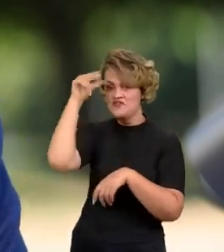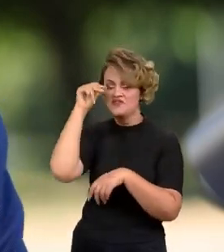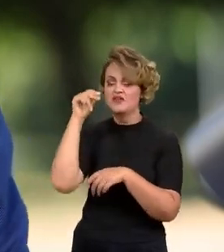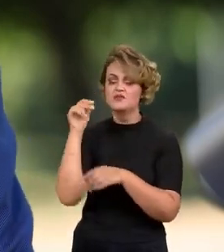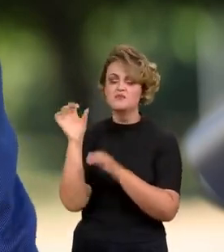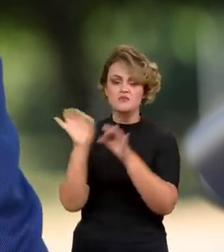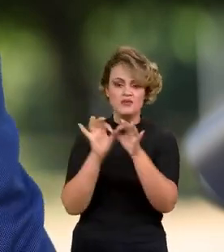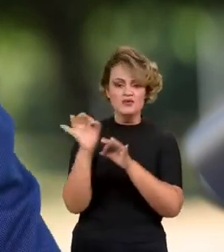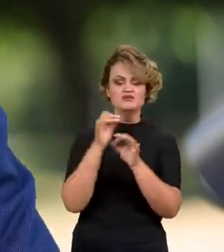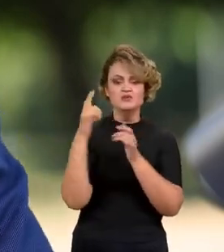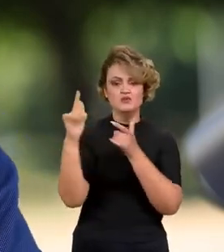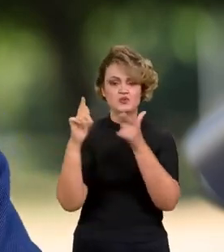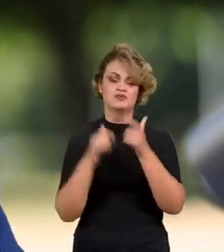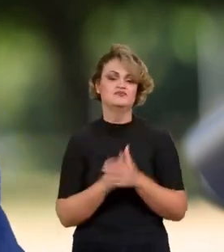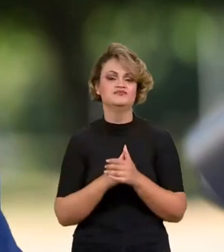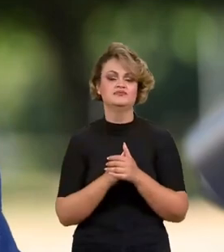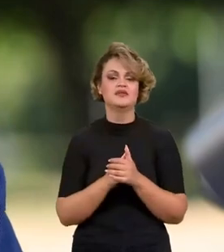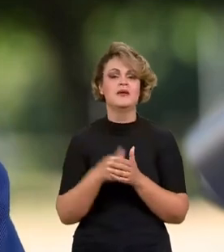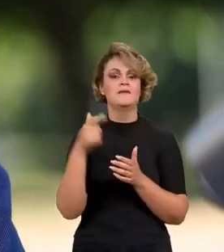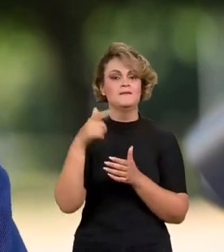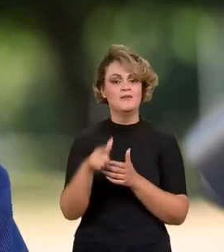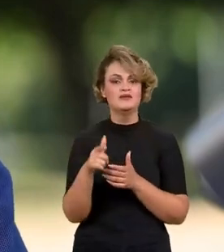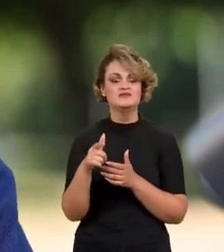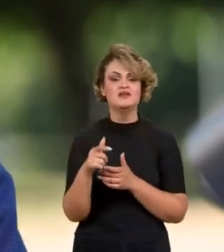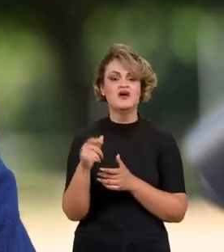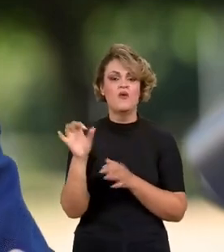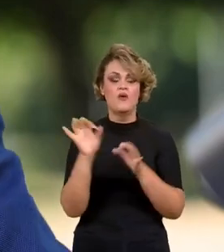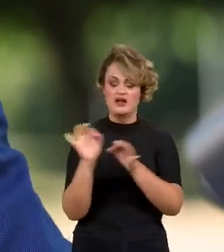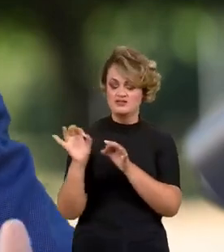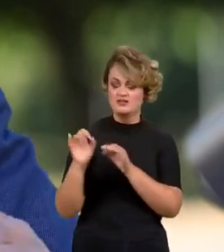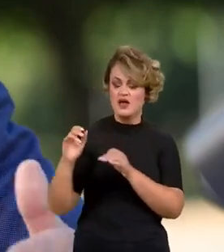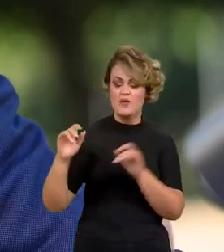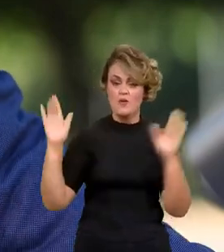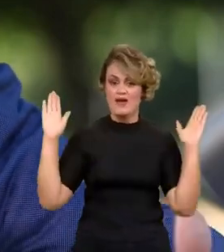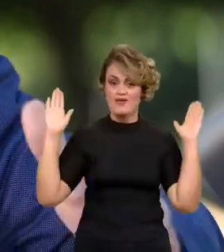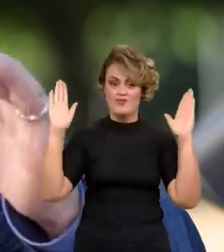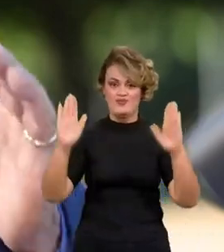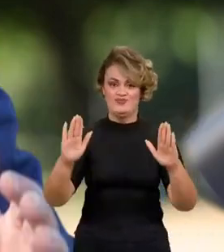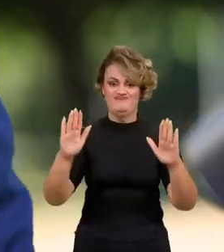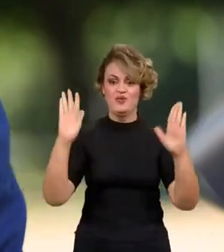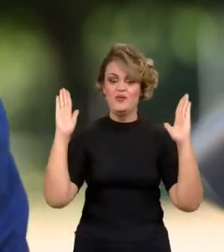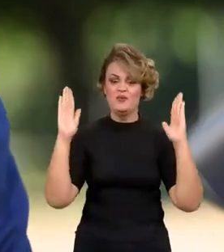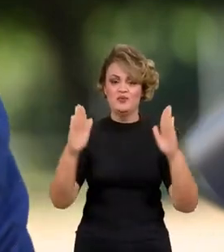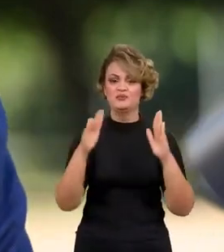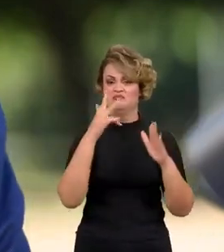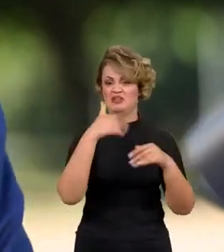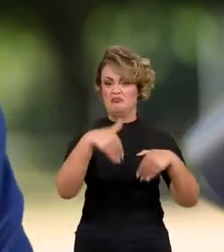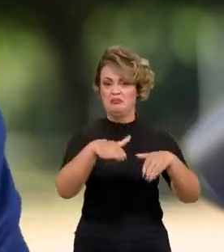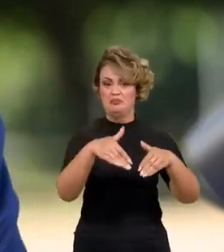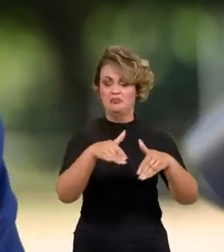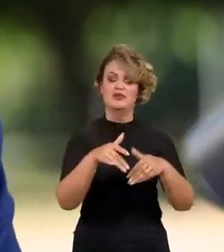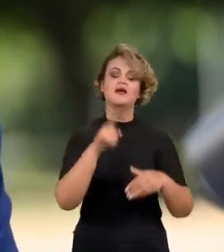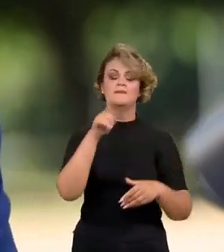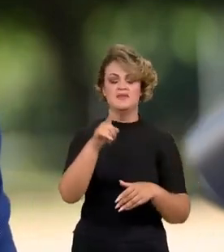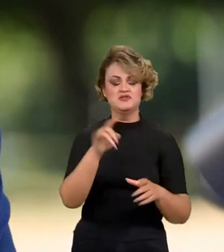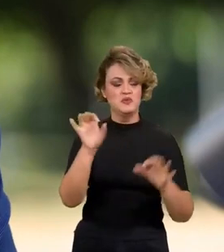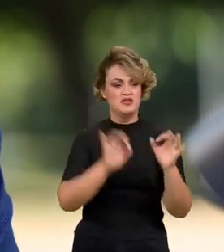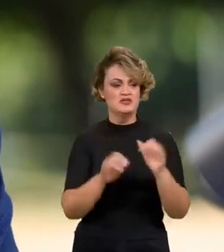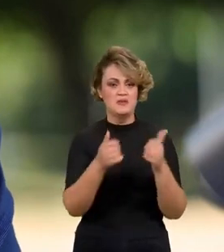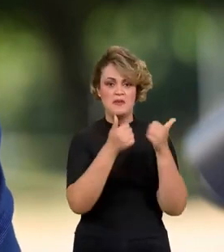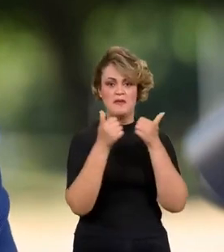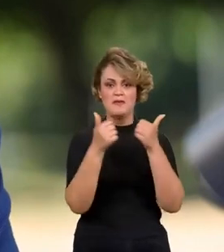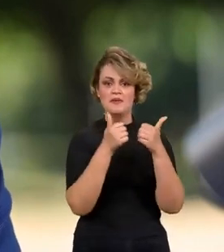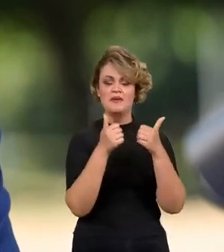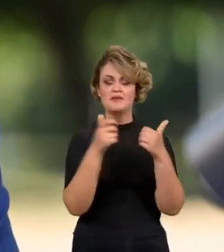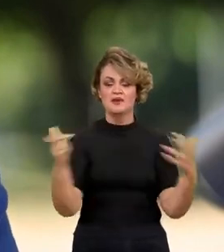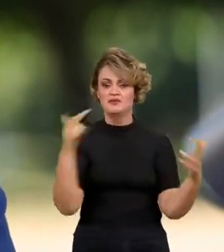e também fazer a concessão do aeroporto sabe que está abandonado para ser o grande palco do nosso encontro da